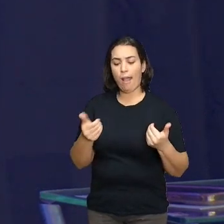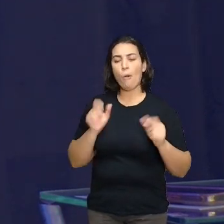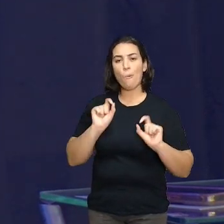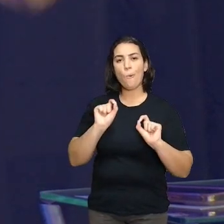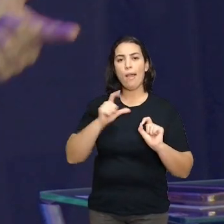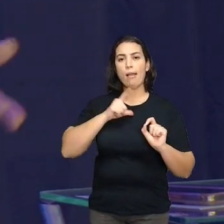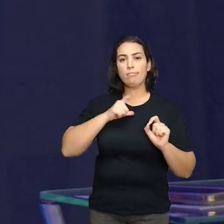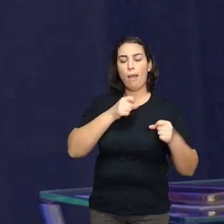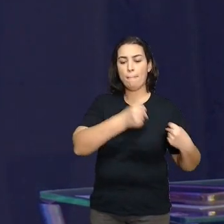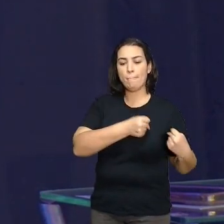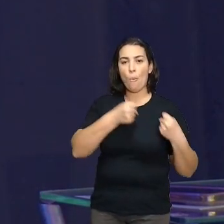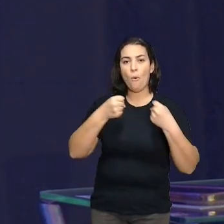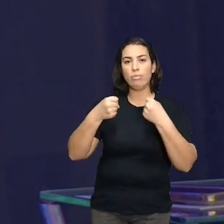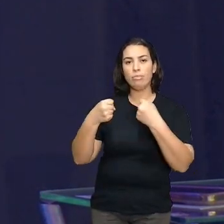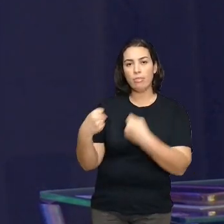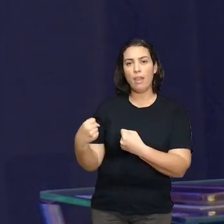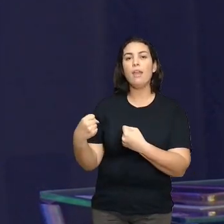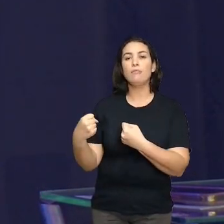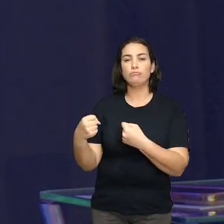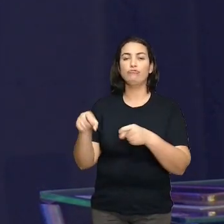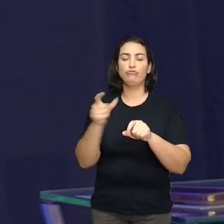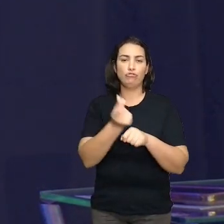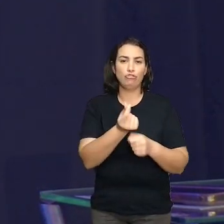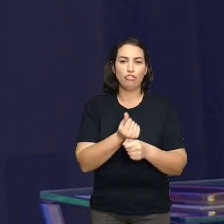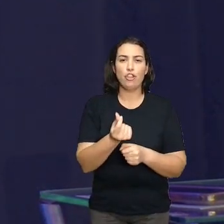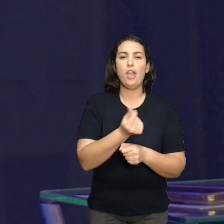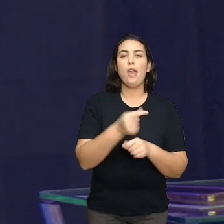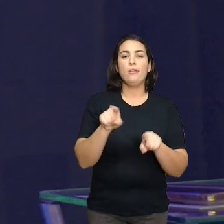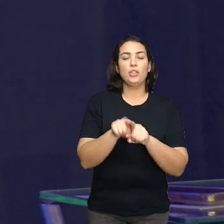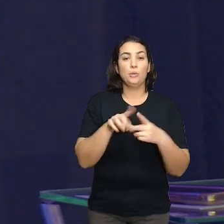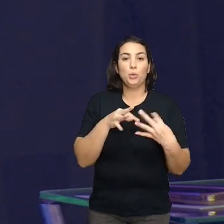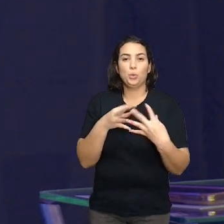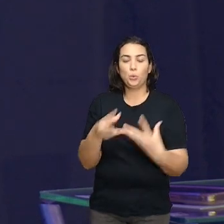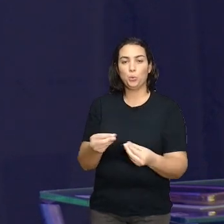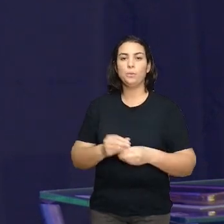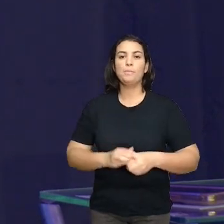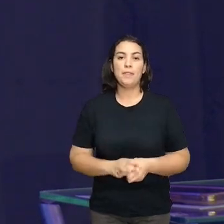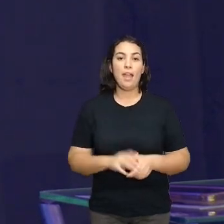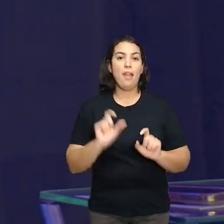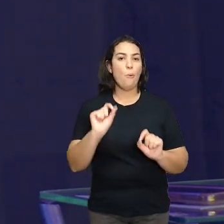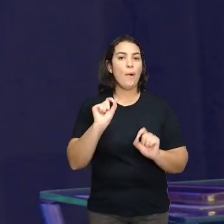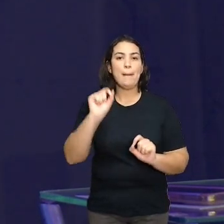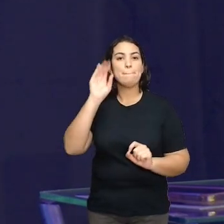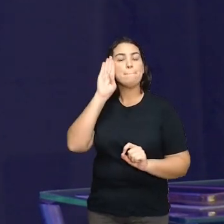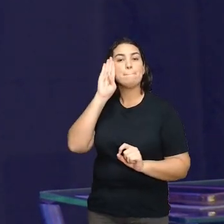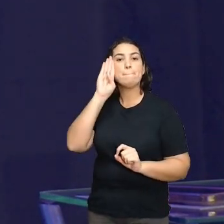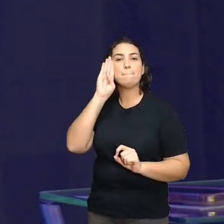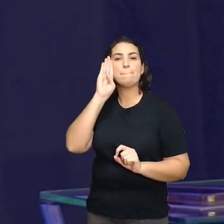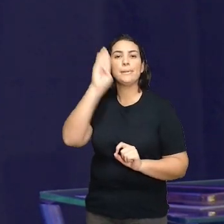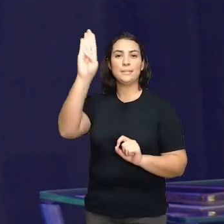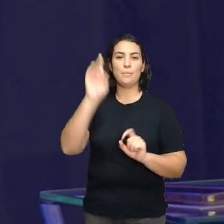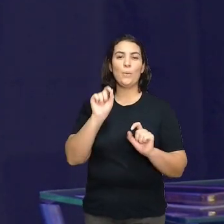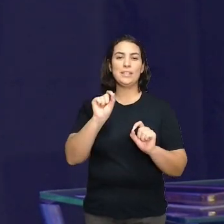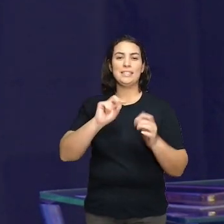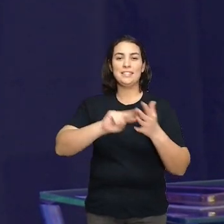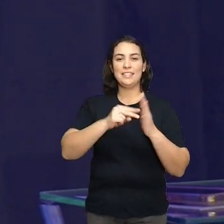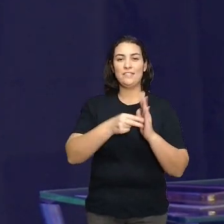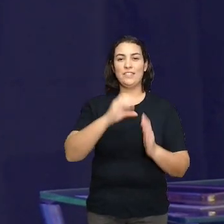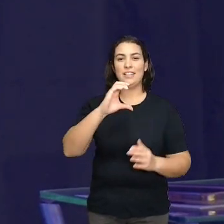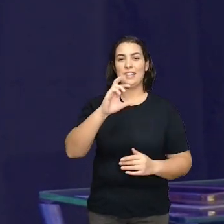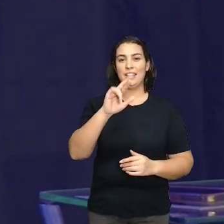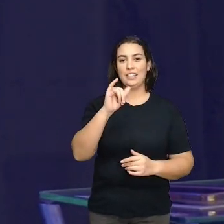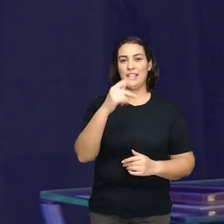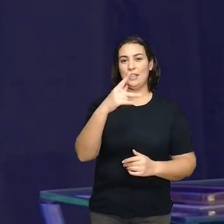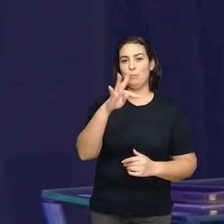a descentralização da grana, de tudo. É a essência do que é a blockchain, é a essência do que é a cripto, né? Então, a gente está nesse